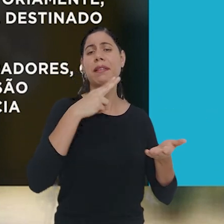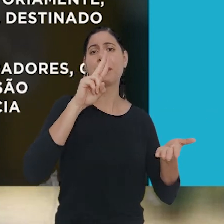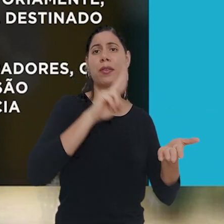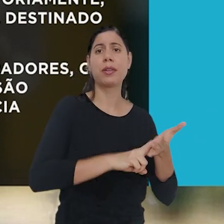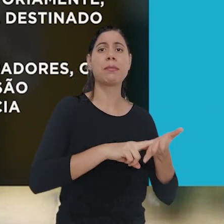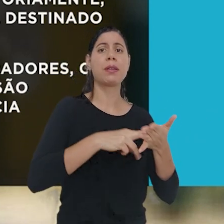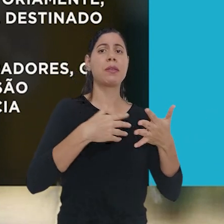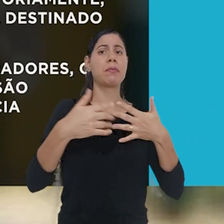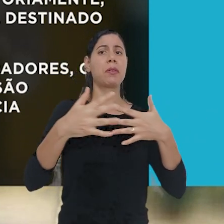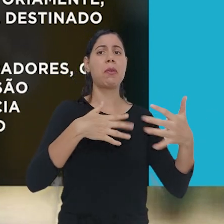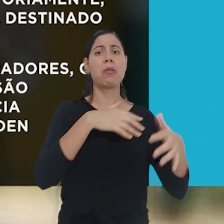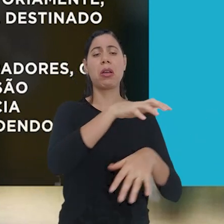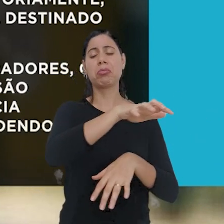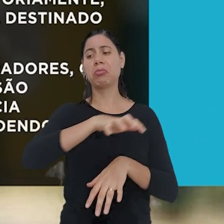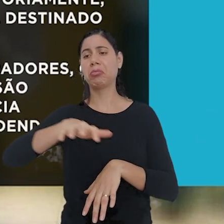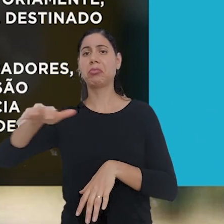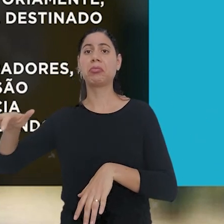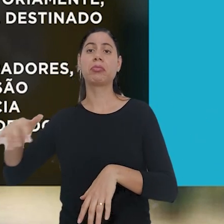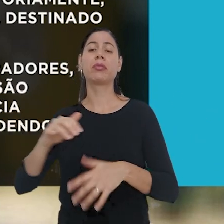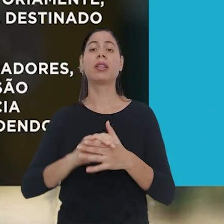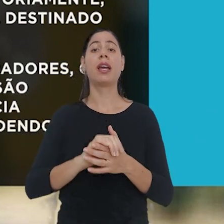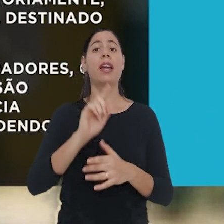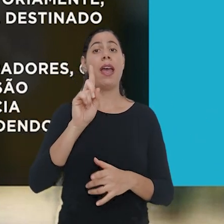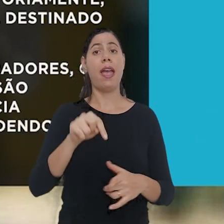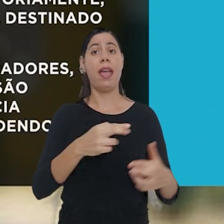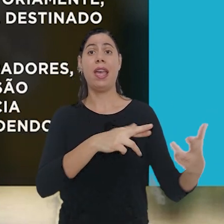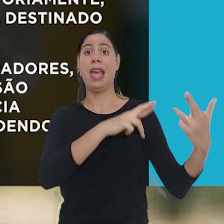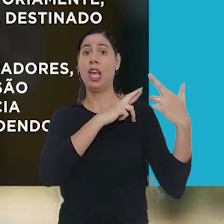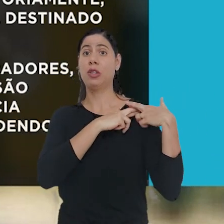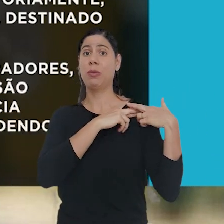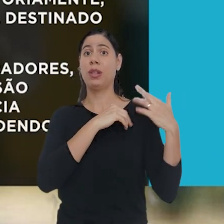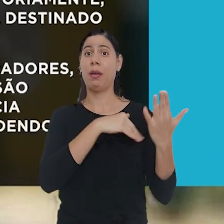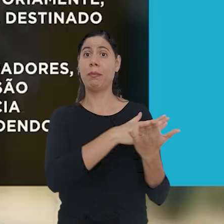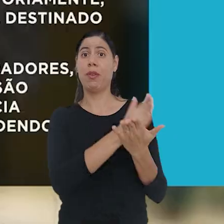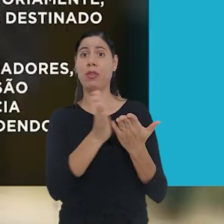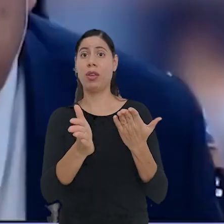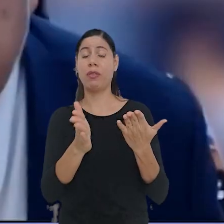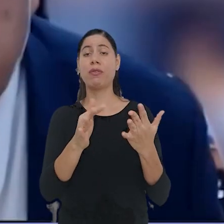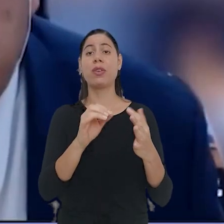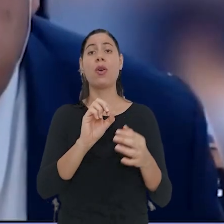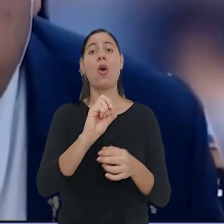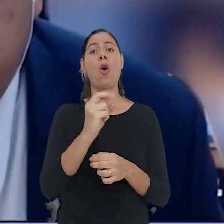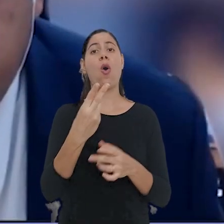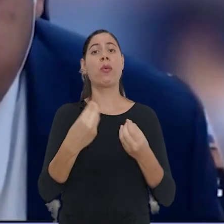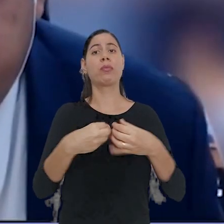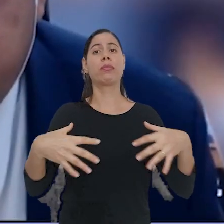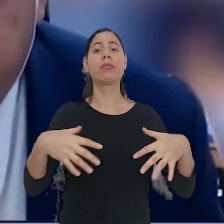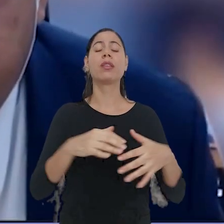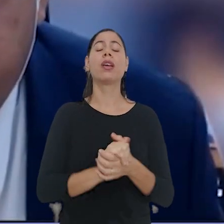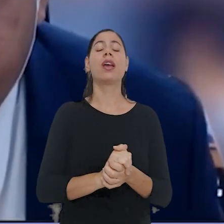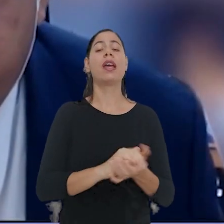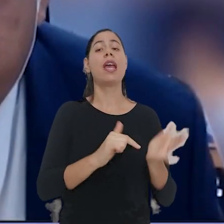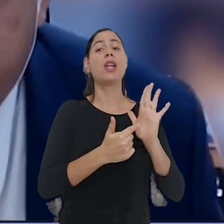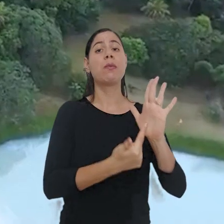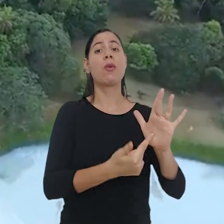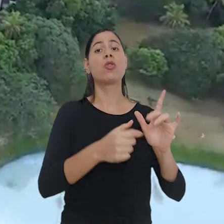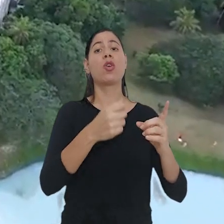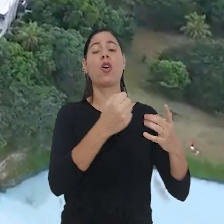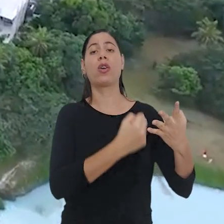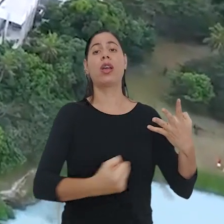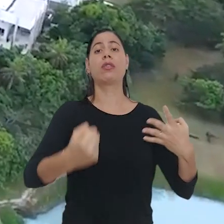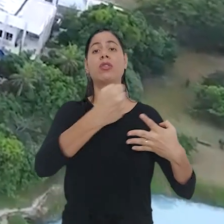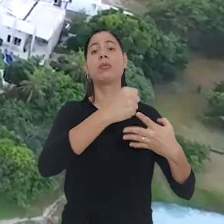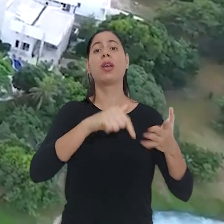a qualquer de suas unidades, respondendo pelo seu extravio ou violação. O relator ressaltou que a jurisprudência